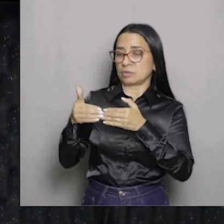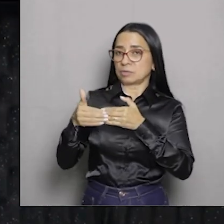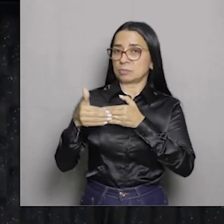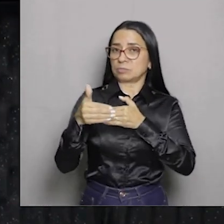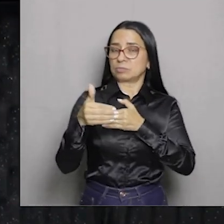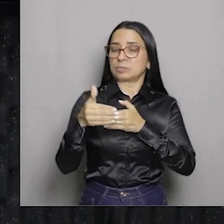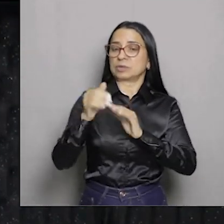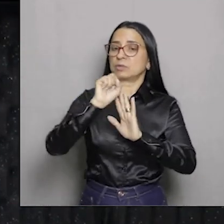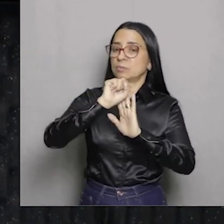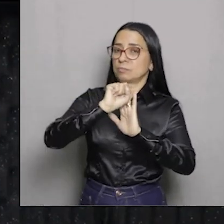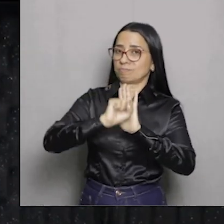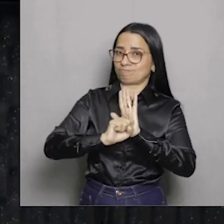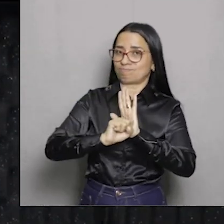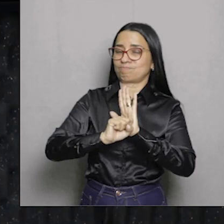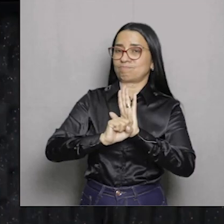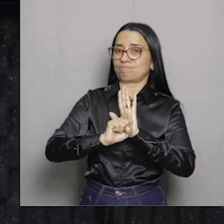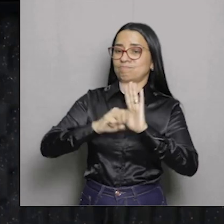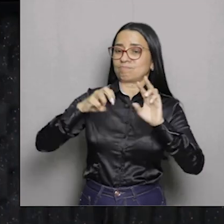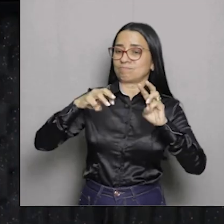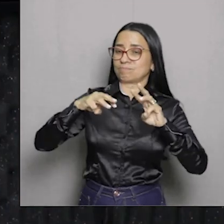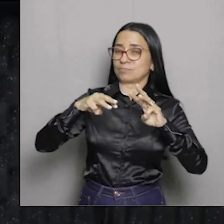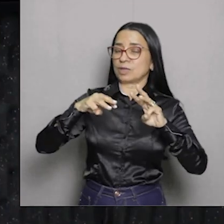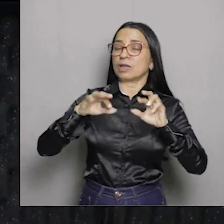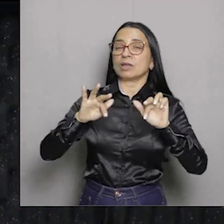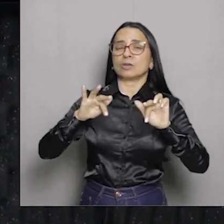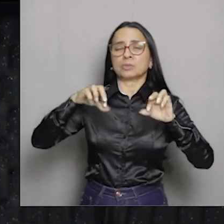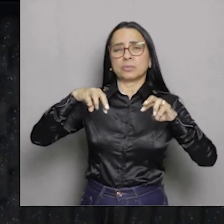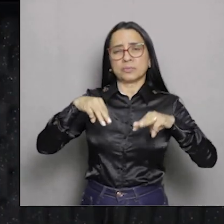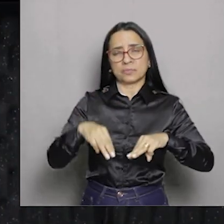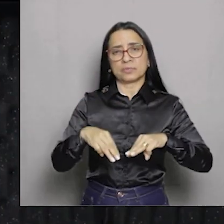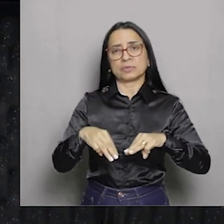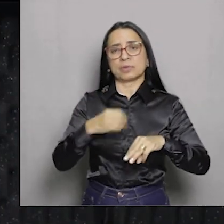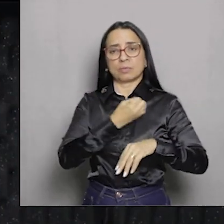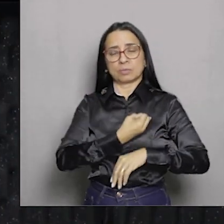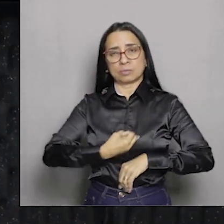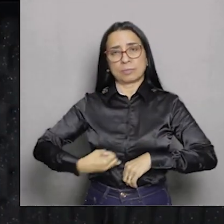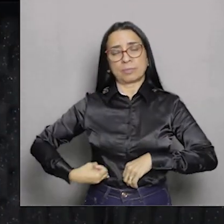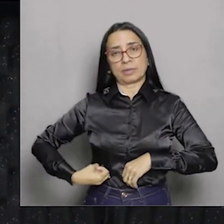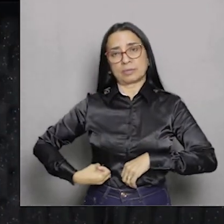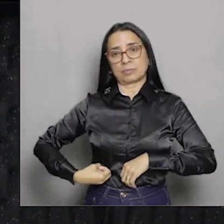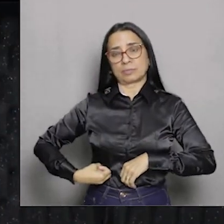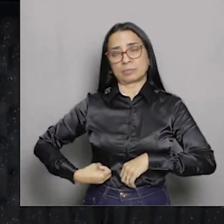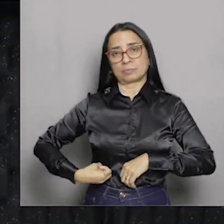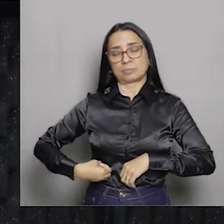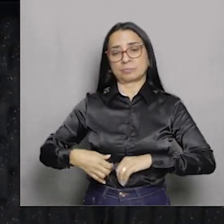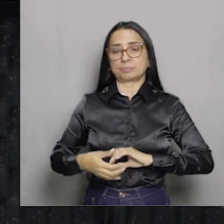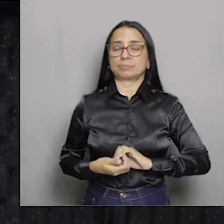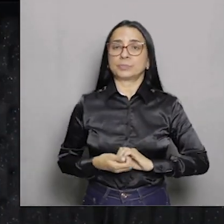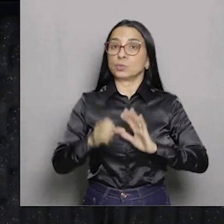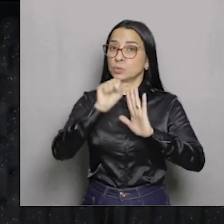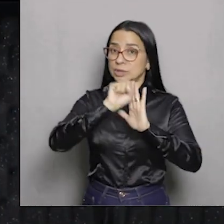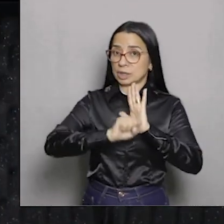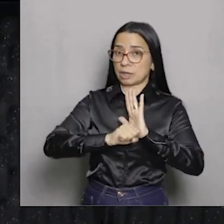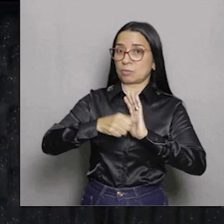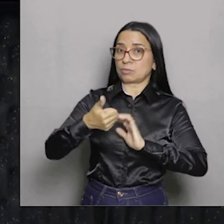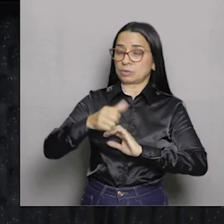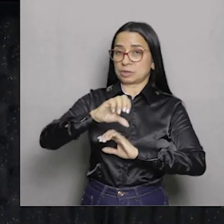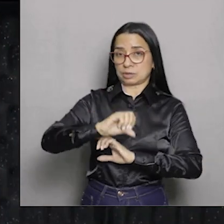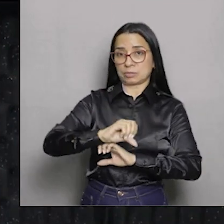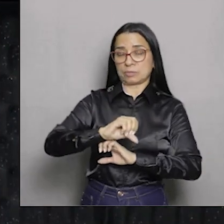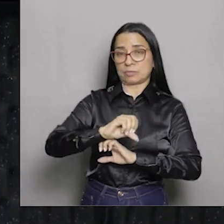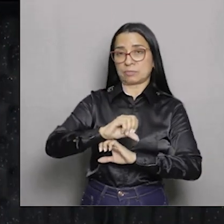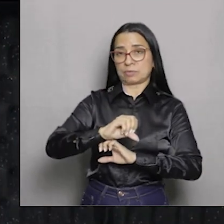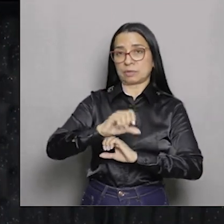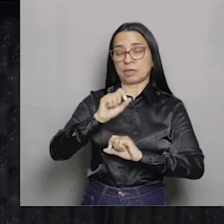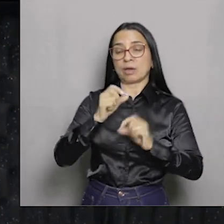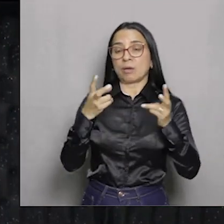XIX, até o final do Império. Então, o fragmento, ele descreve, evidentemente, essa escravidão. Observe